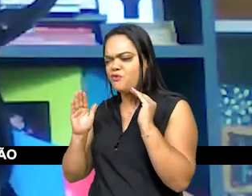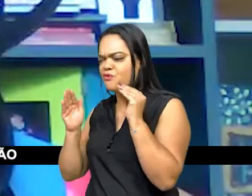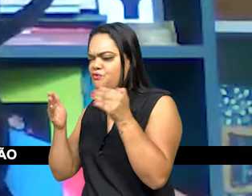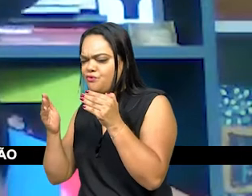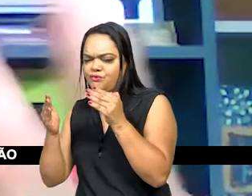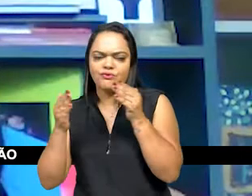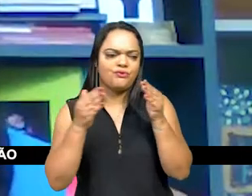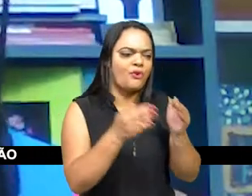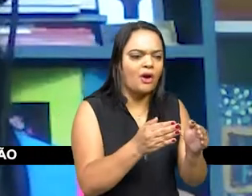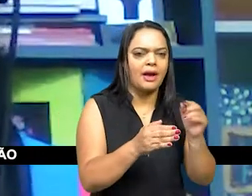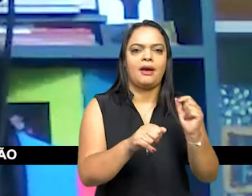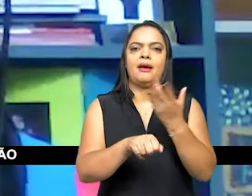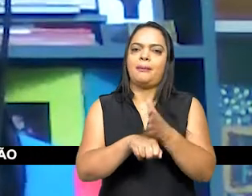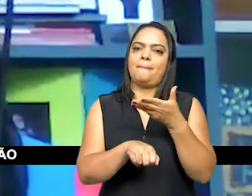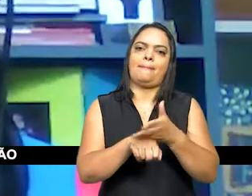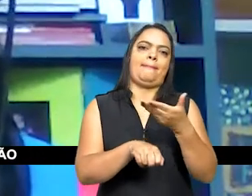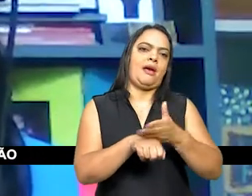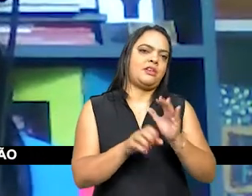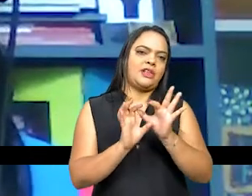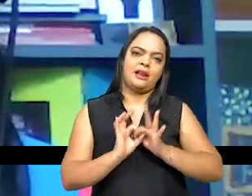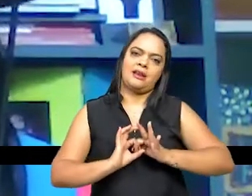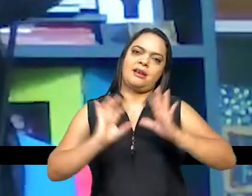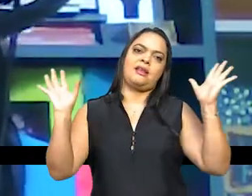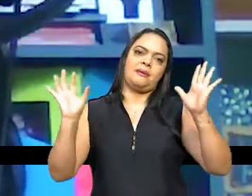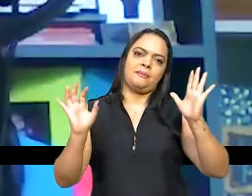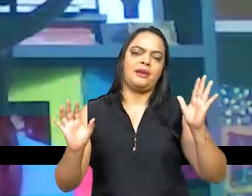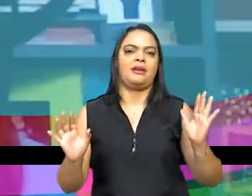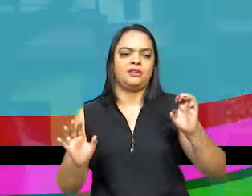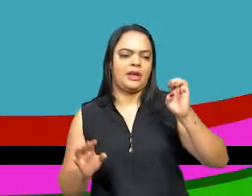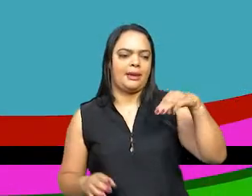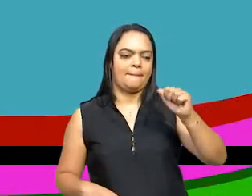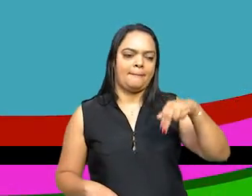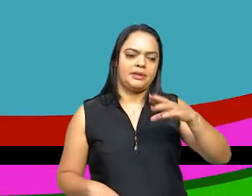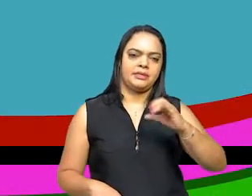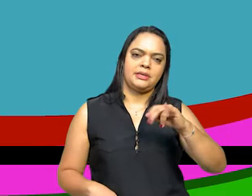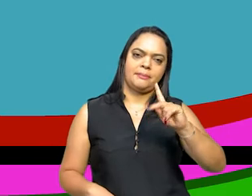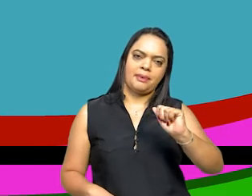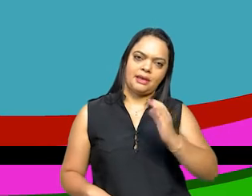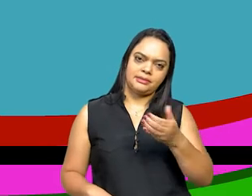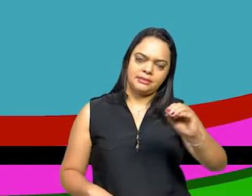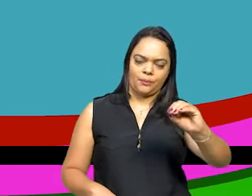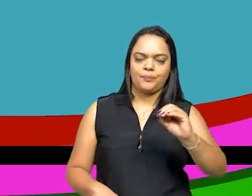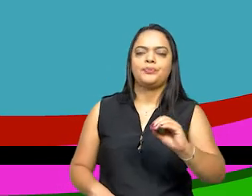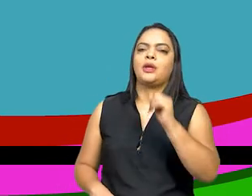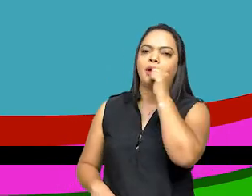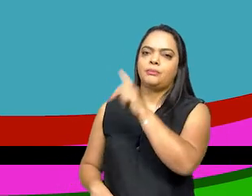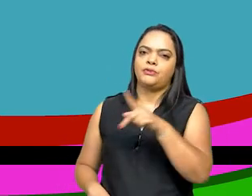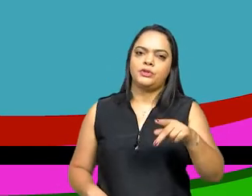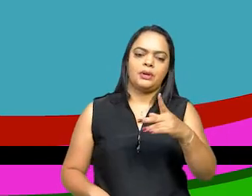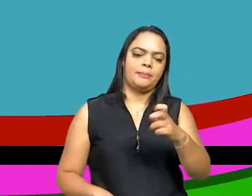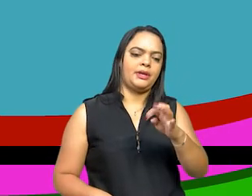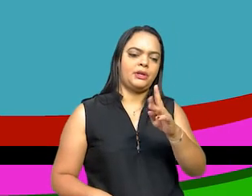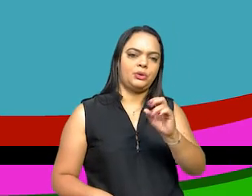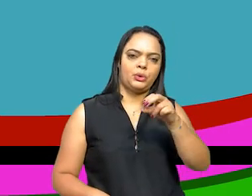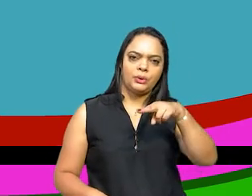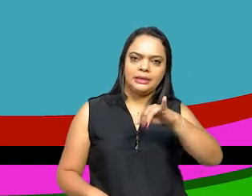para as práticas de liberdade, né, de emancipação. E a professora Petronilha, ela tem um conceito, né, de africanidades